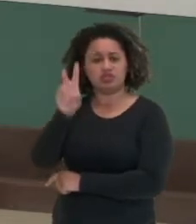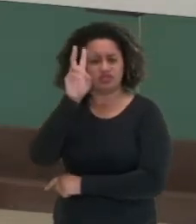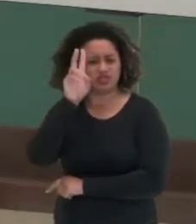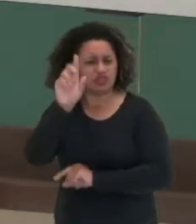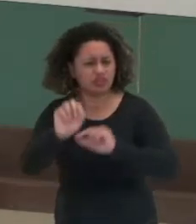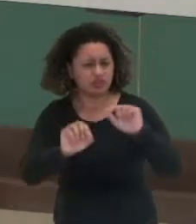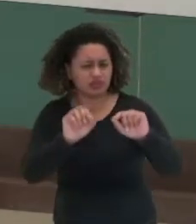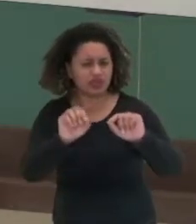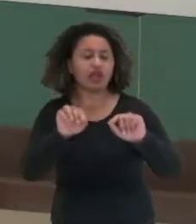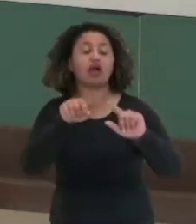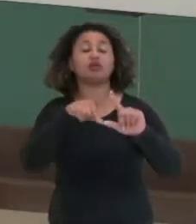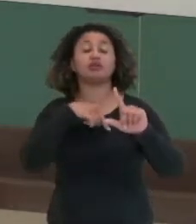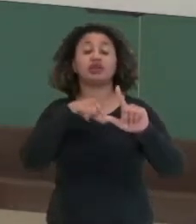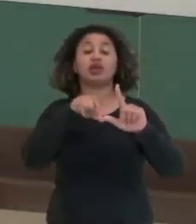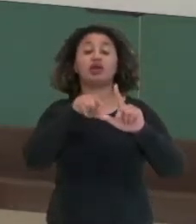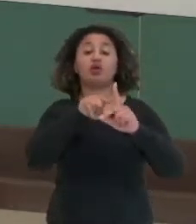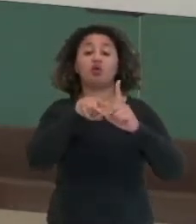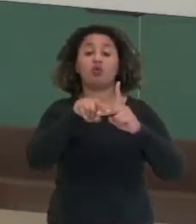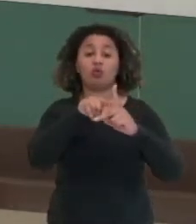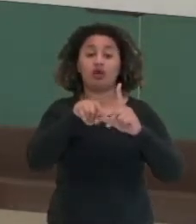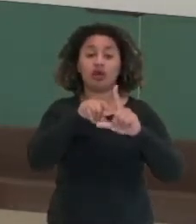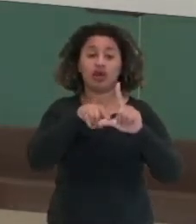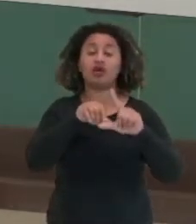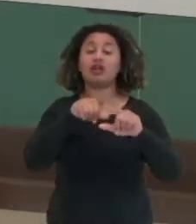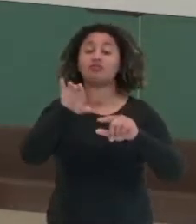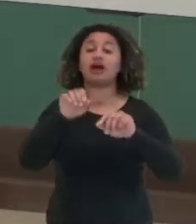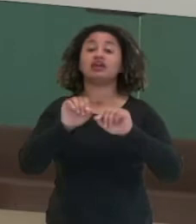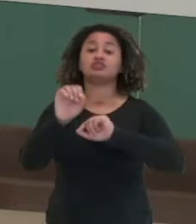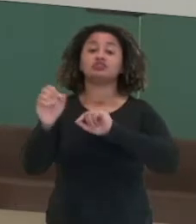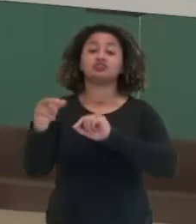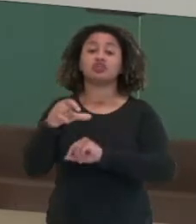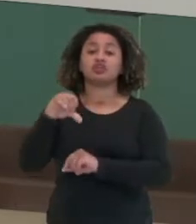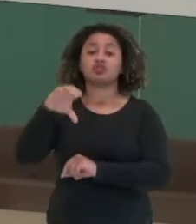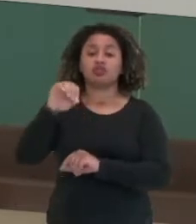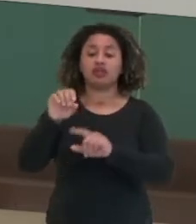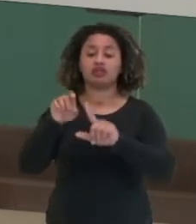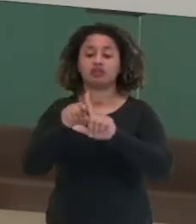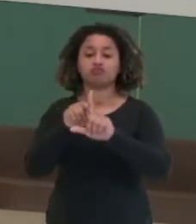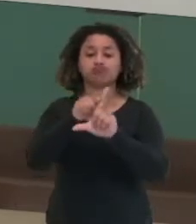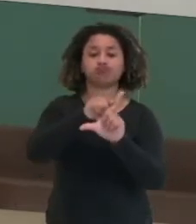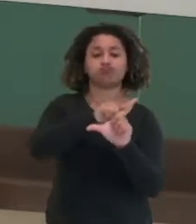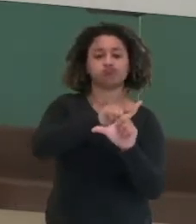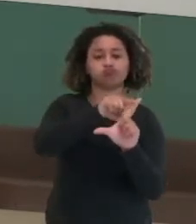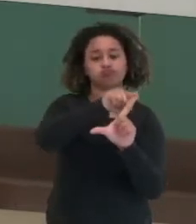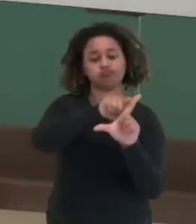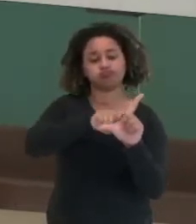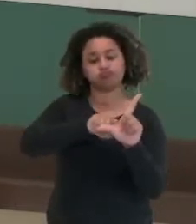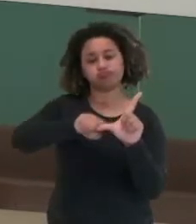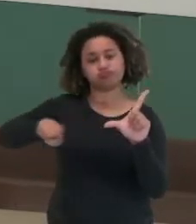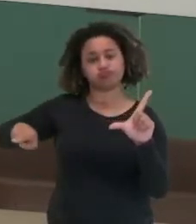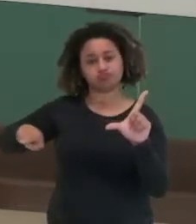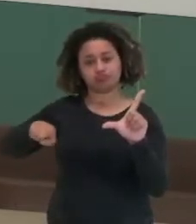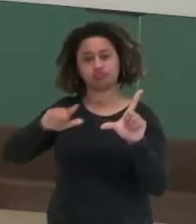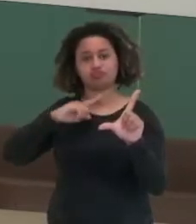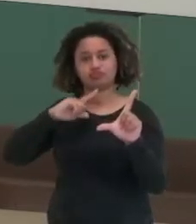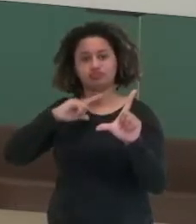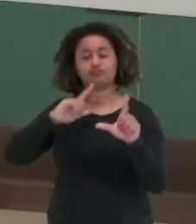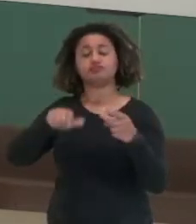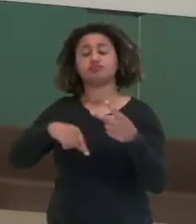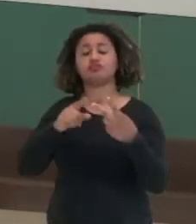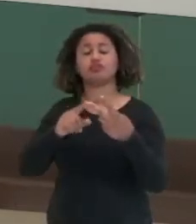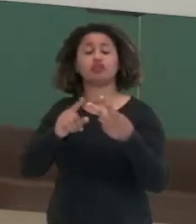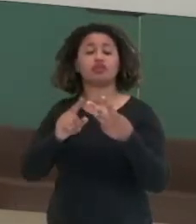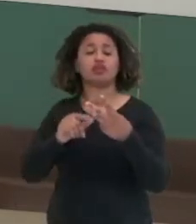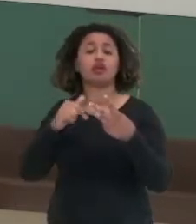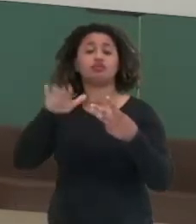seus ângulos possui medida maior que 90 graus. E temos ainda o mais